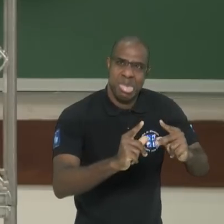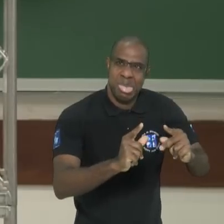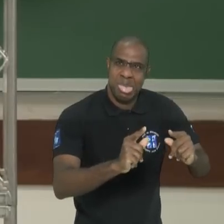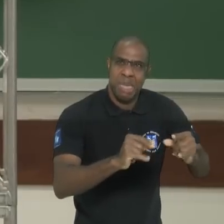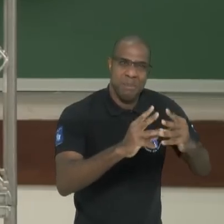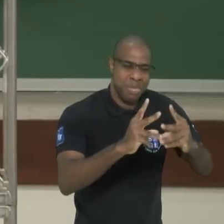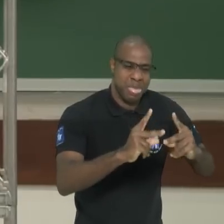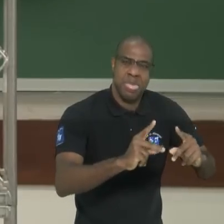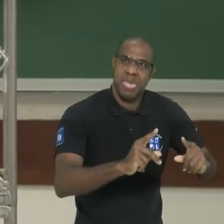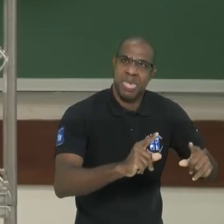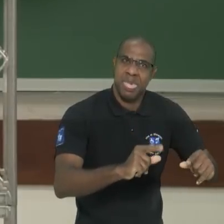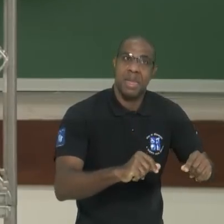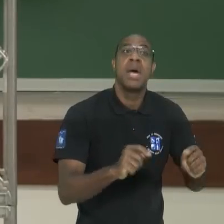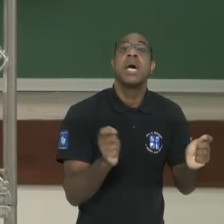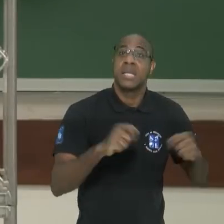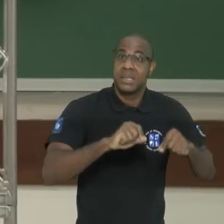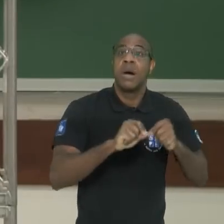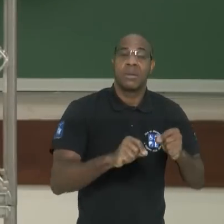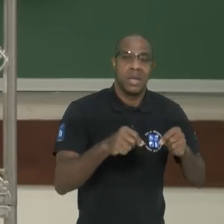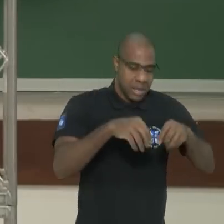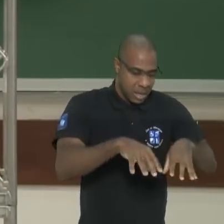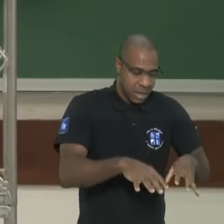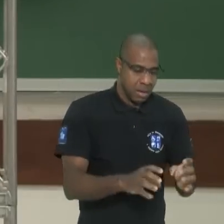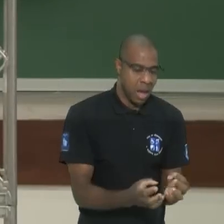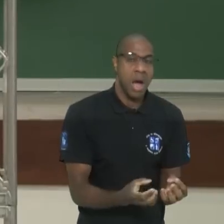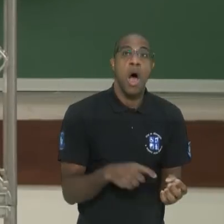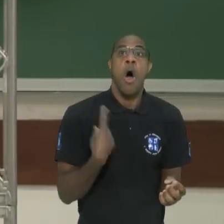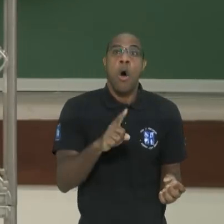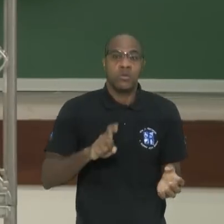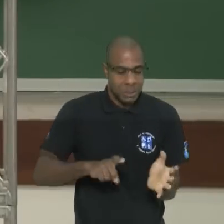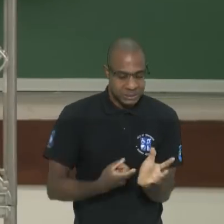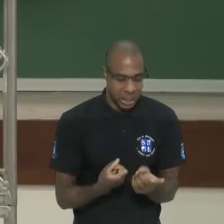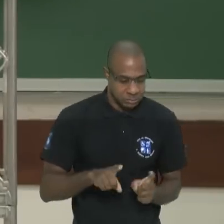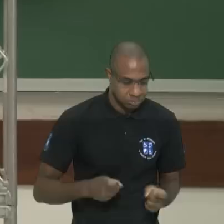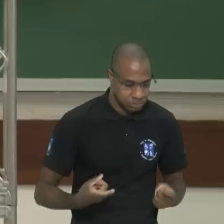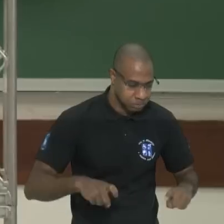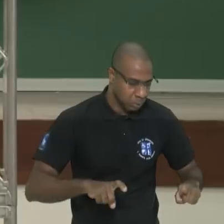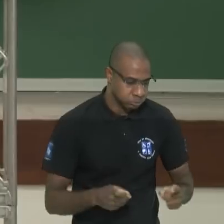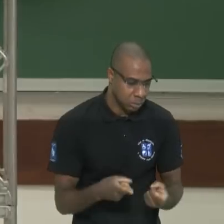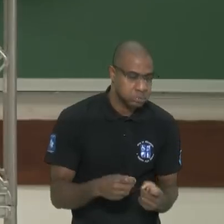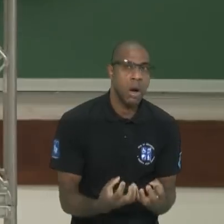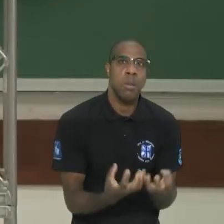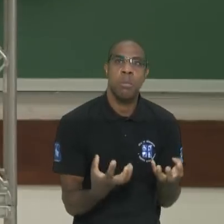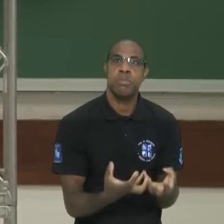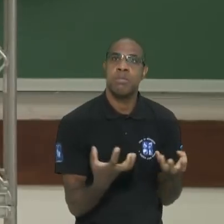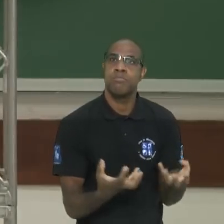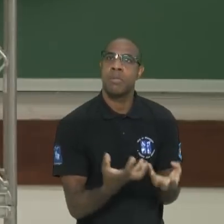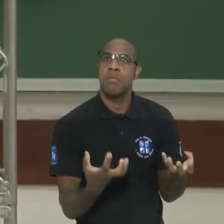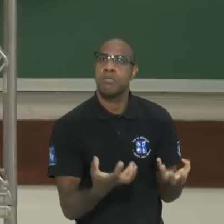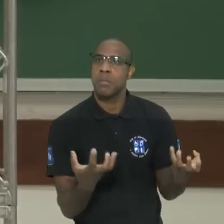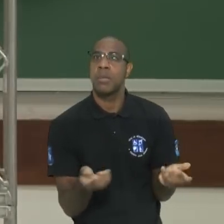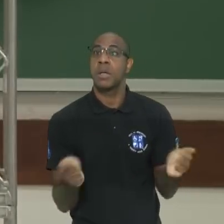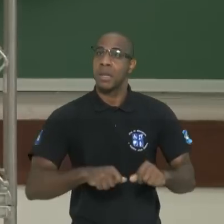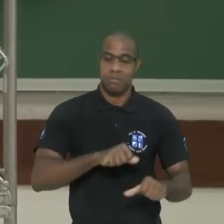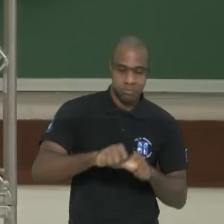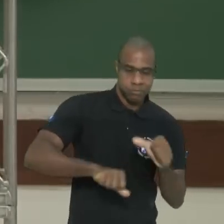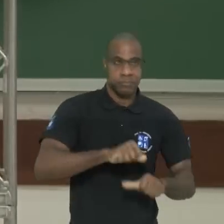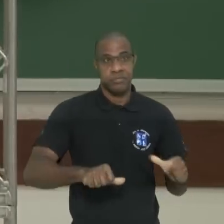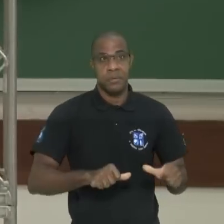um outro ser vivo. Pode ser absorvida por um outro ser vivo e voltar a fazer parte do ciclo biológico do planeta.